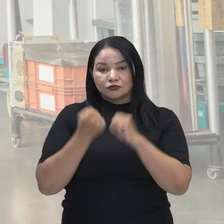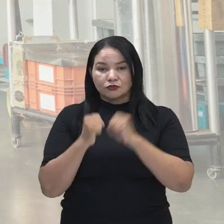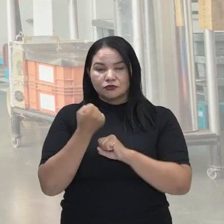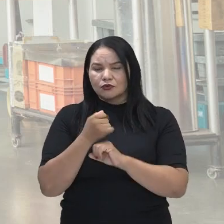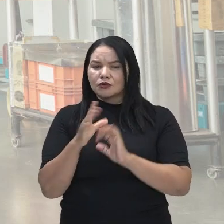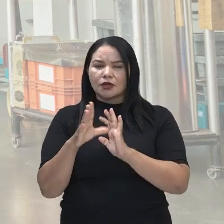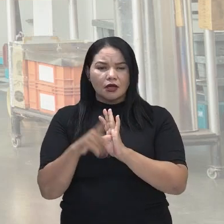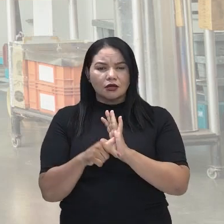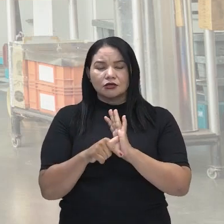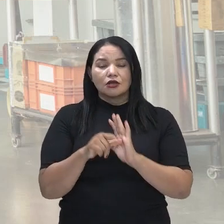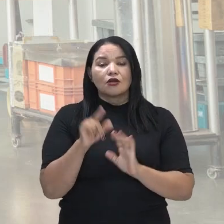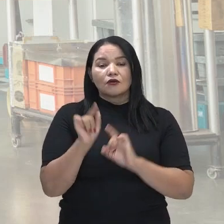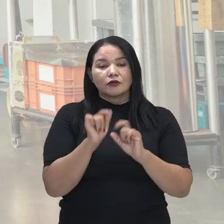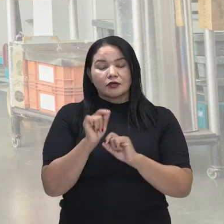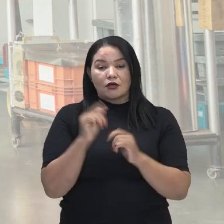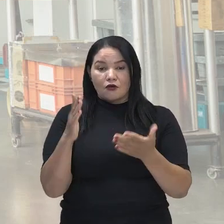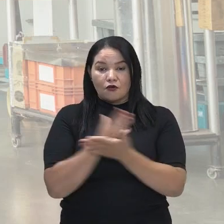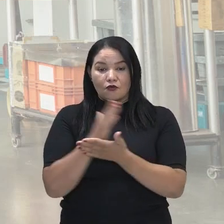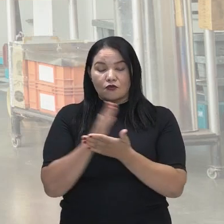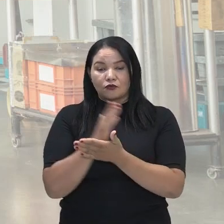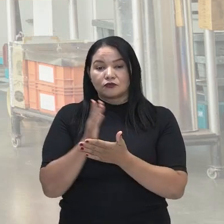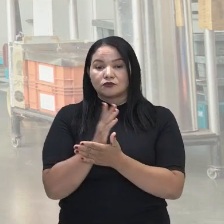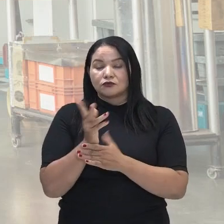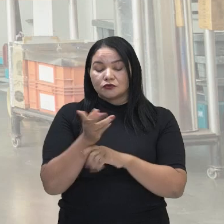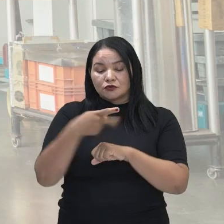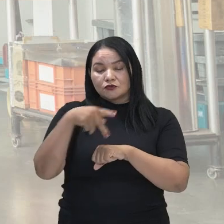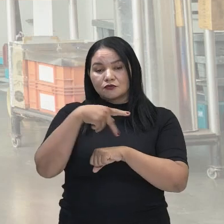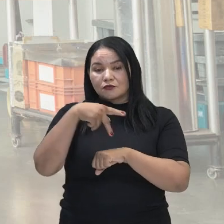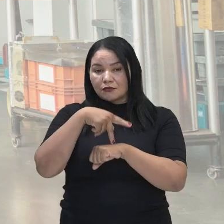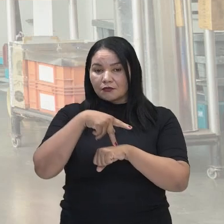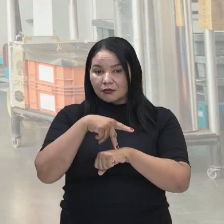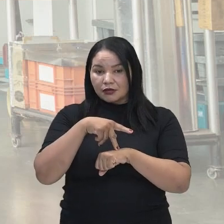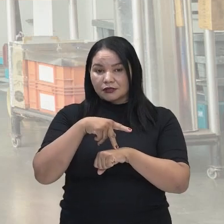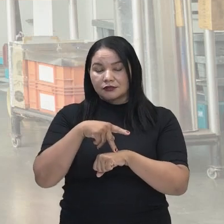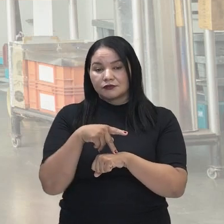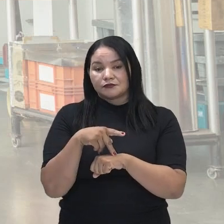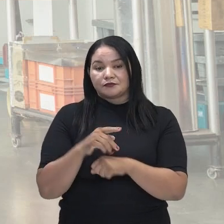ou seja, enquanto muitas nações